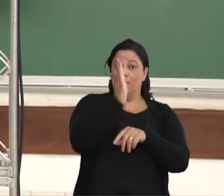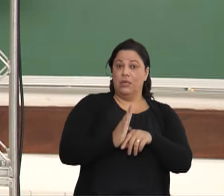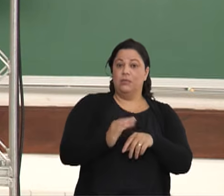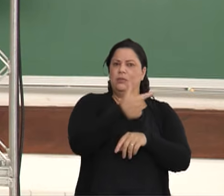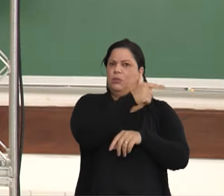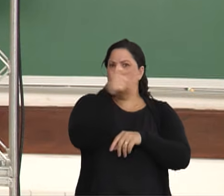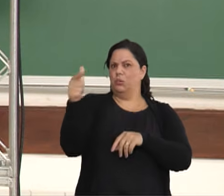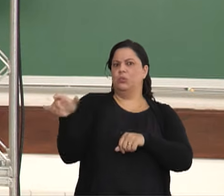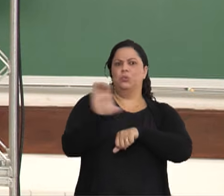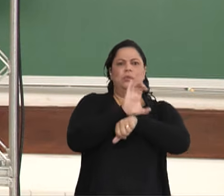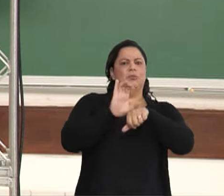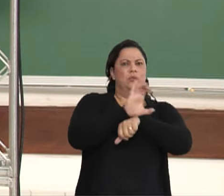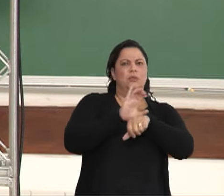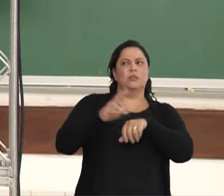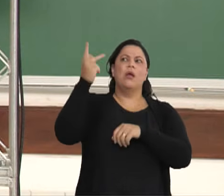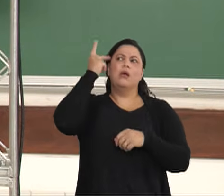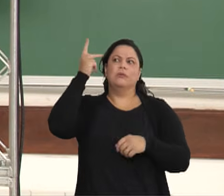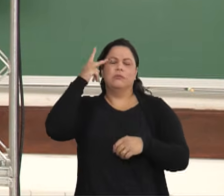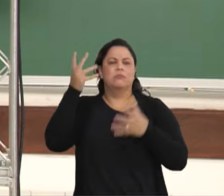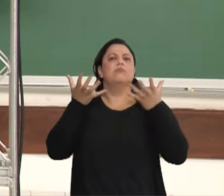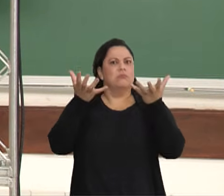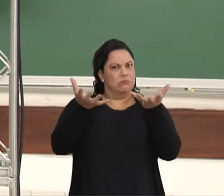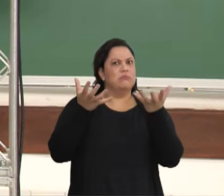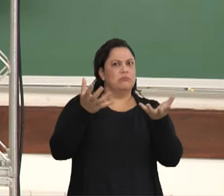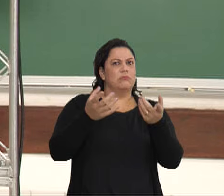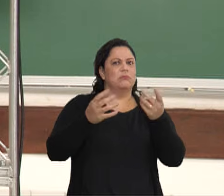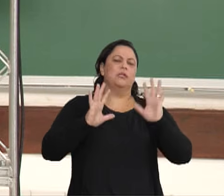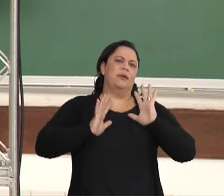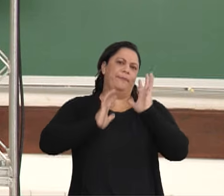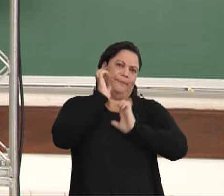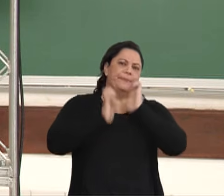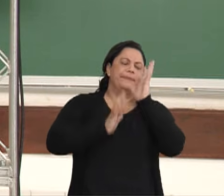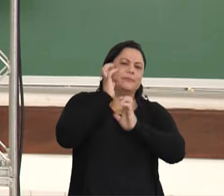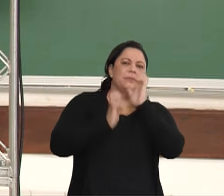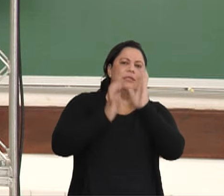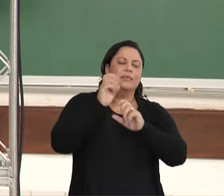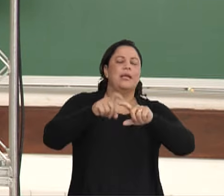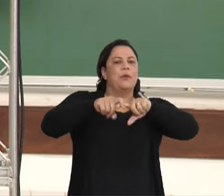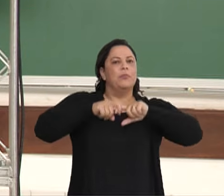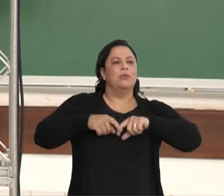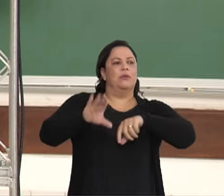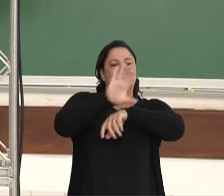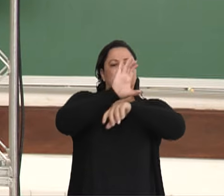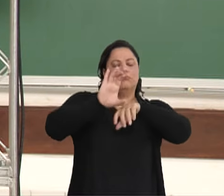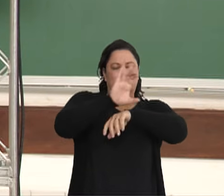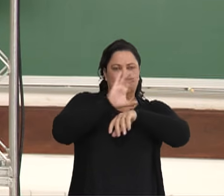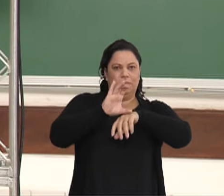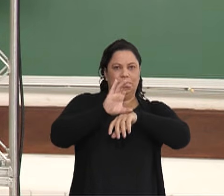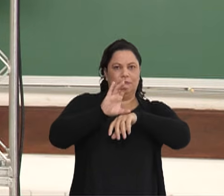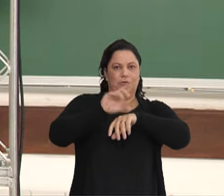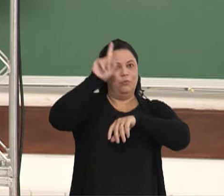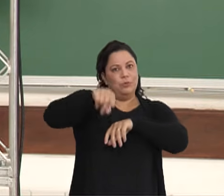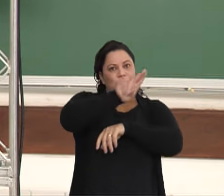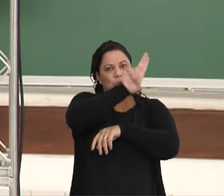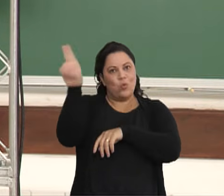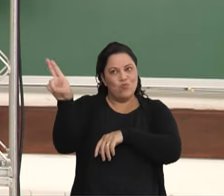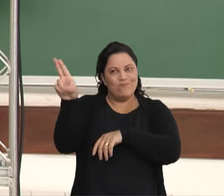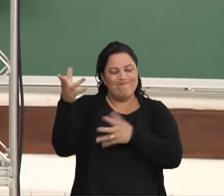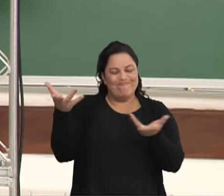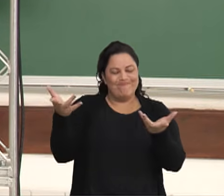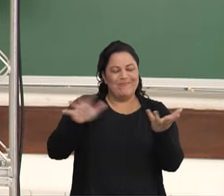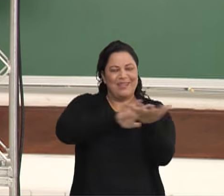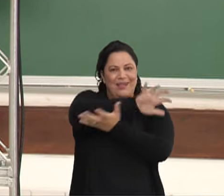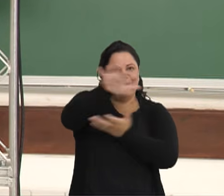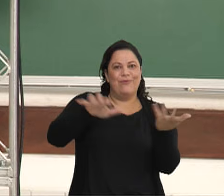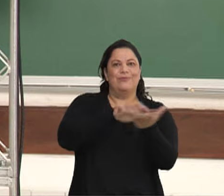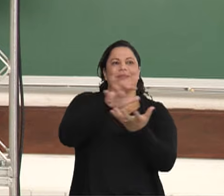Paulo então quer brigar por essa Constituição. É isso que dá, aliás, o nome para a revolta, certo? Então, ó,